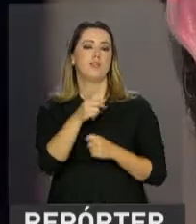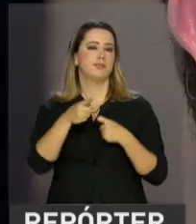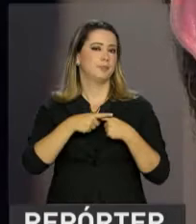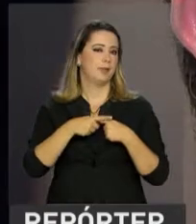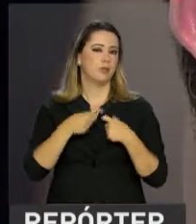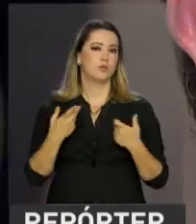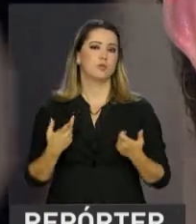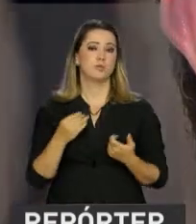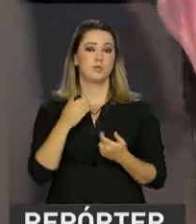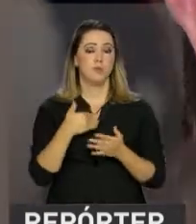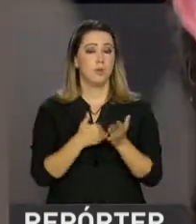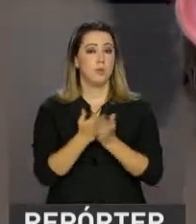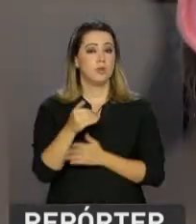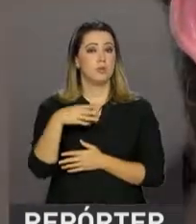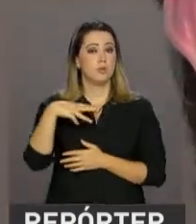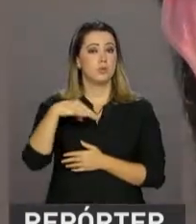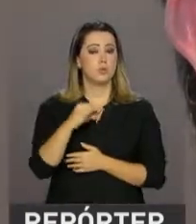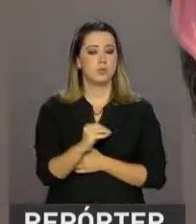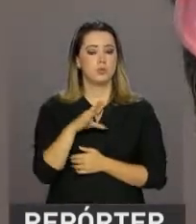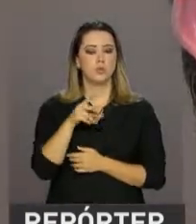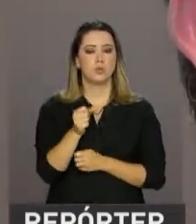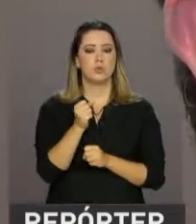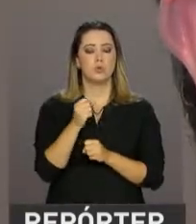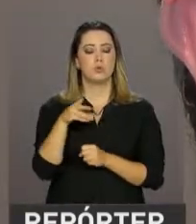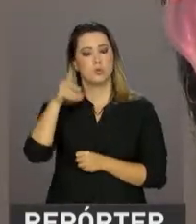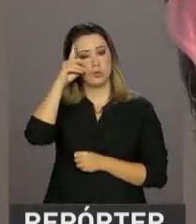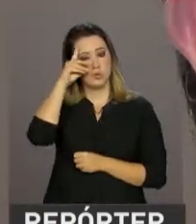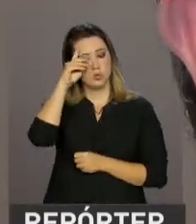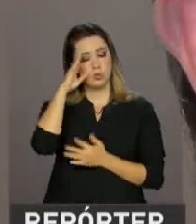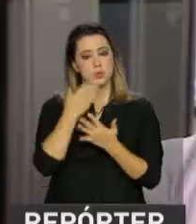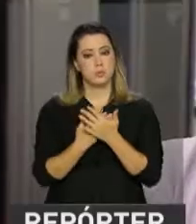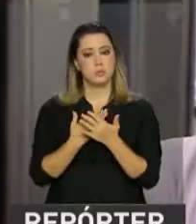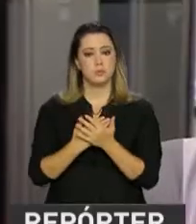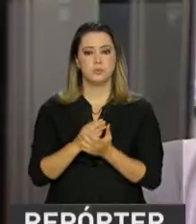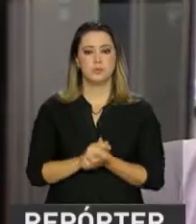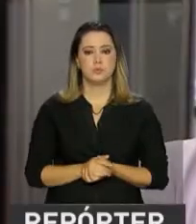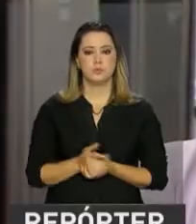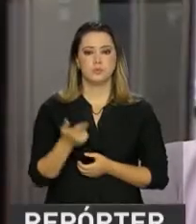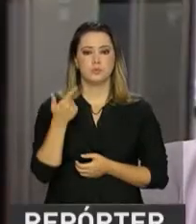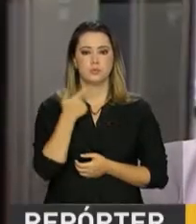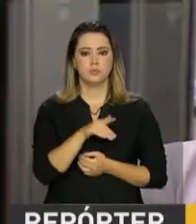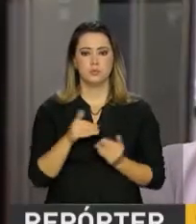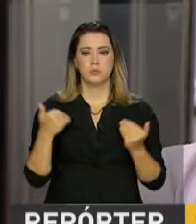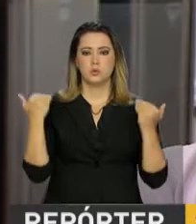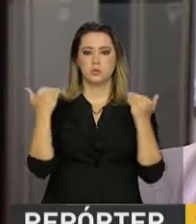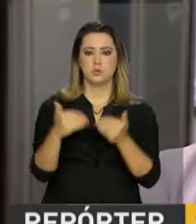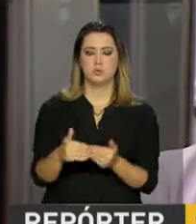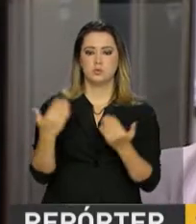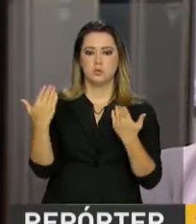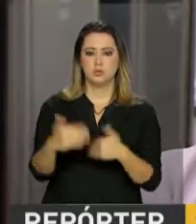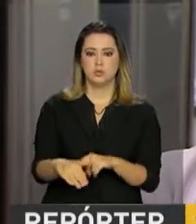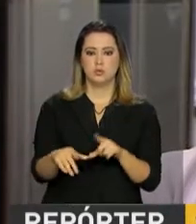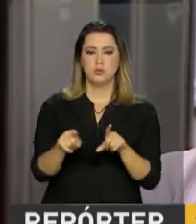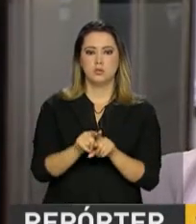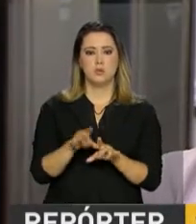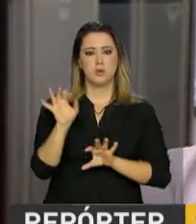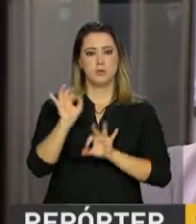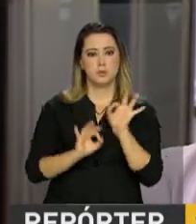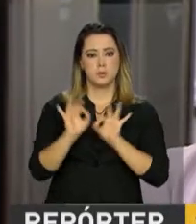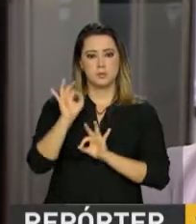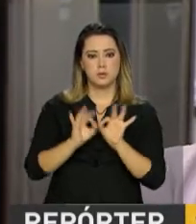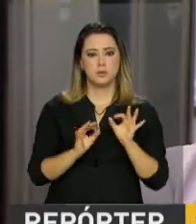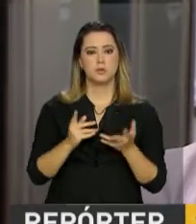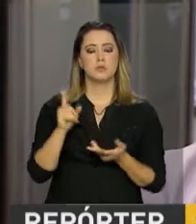desde maio estuda todos os dias para o enem é uma outra forma de encarar a prova de encarar a preparação